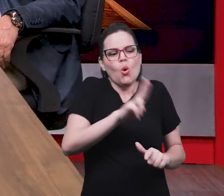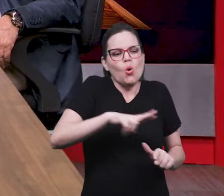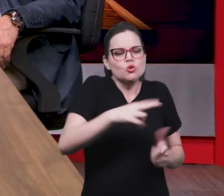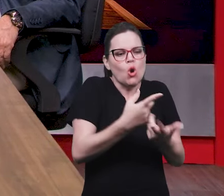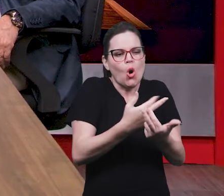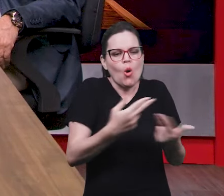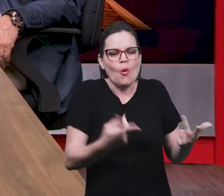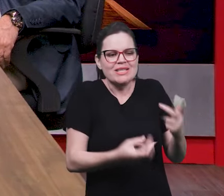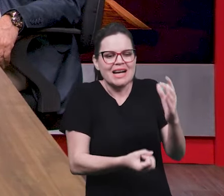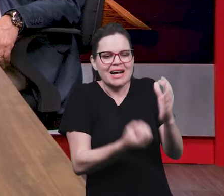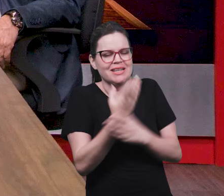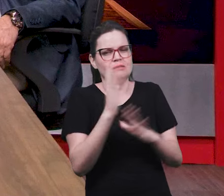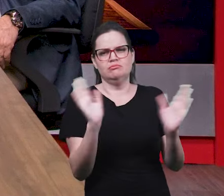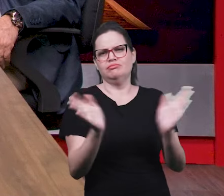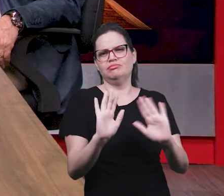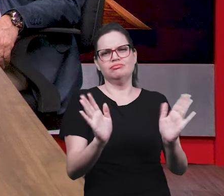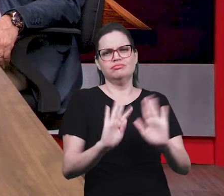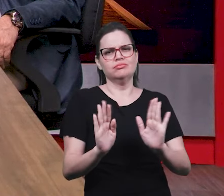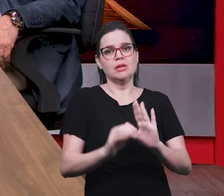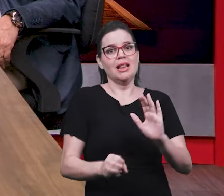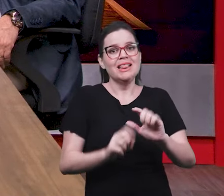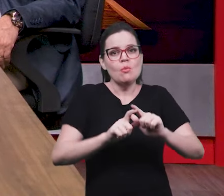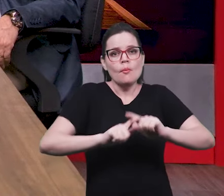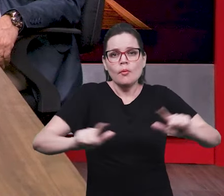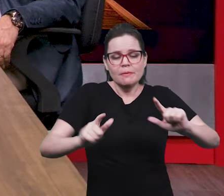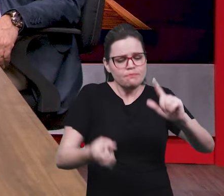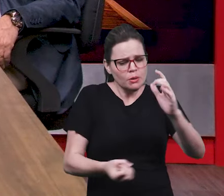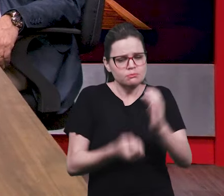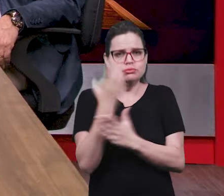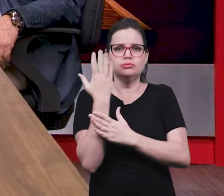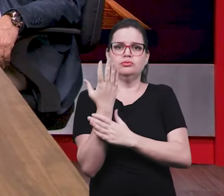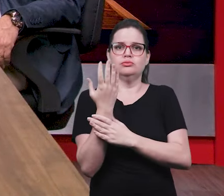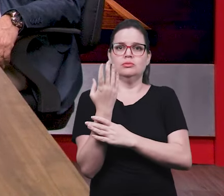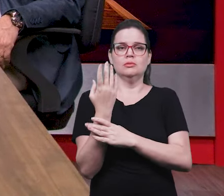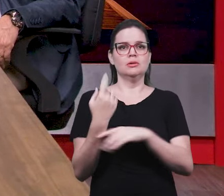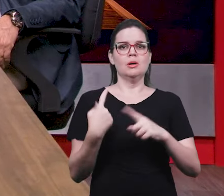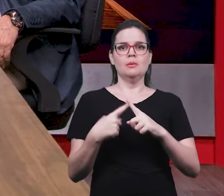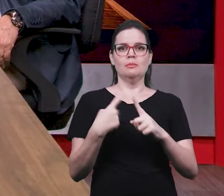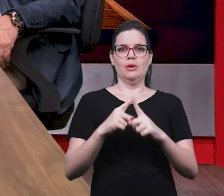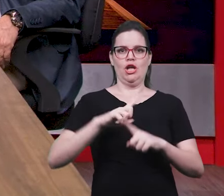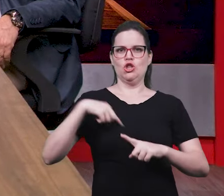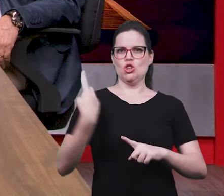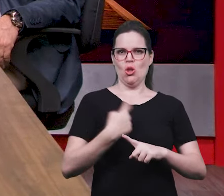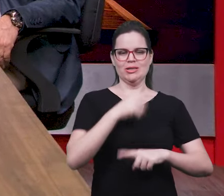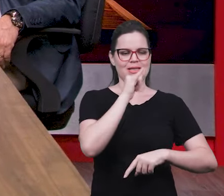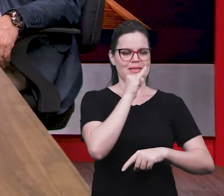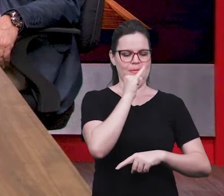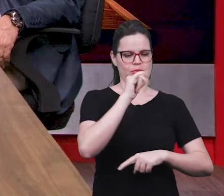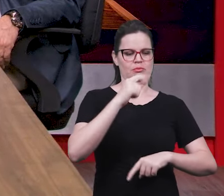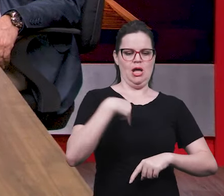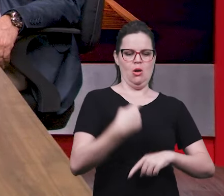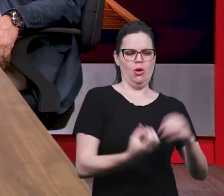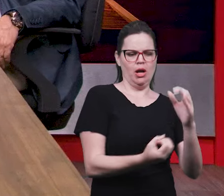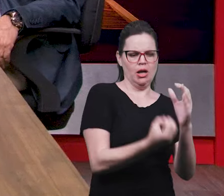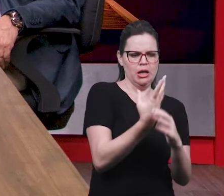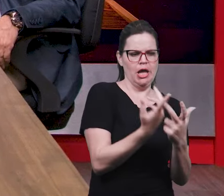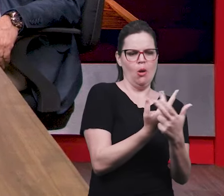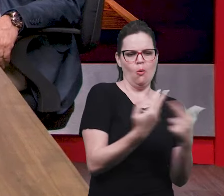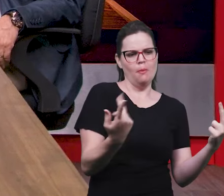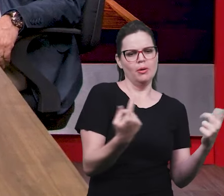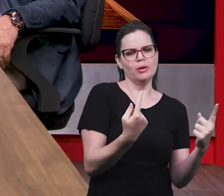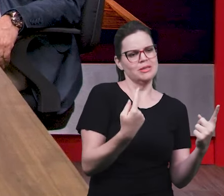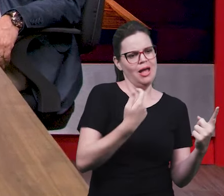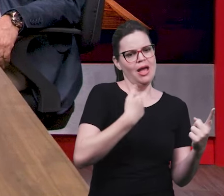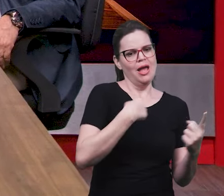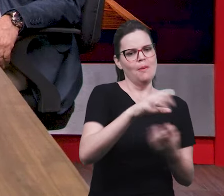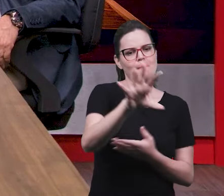interessante é que nada foi feito do que é aparente. O que o homem cria é sempre baseado naquilo que já foi criado, na aparência, naquilo